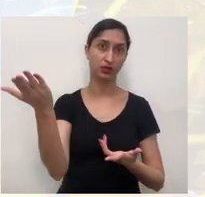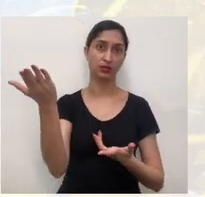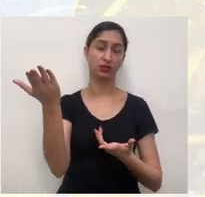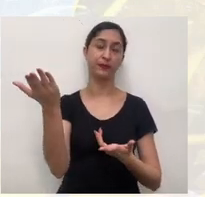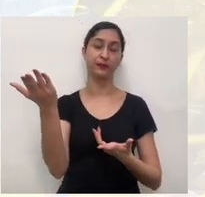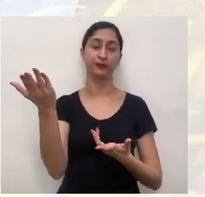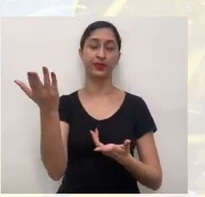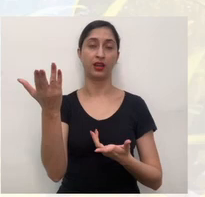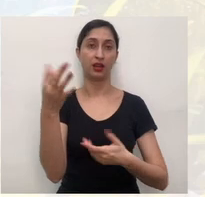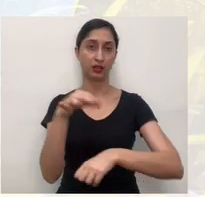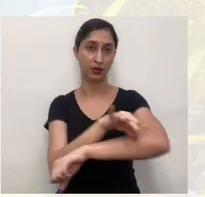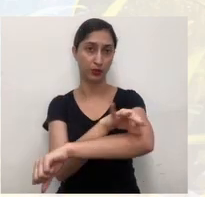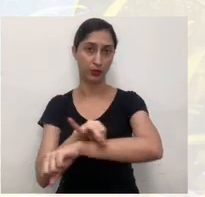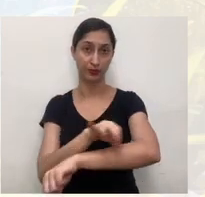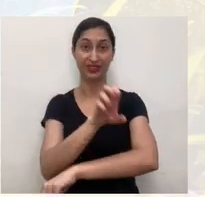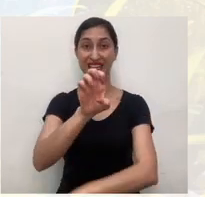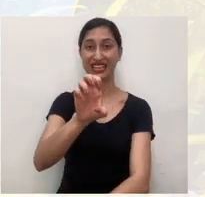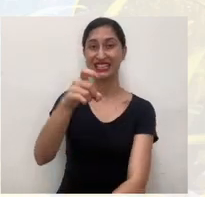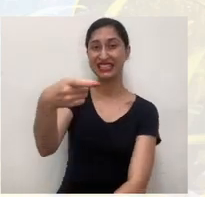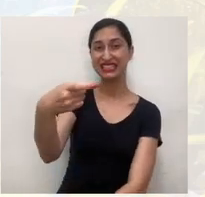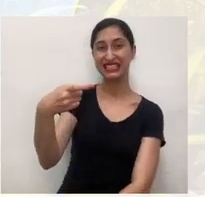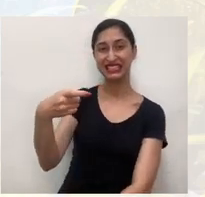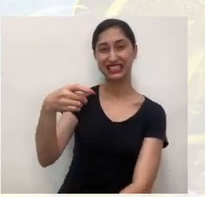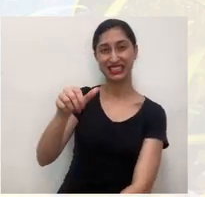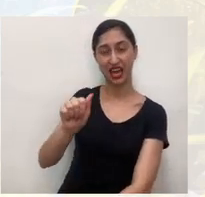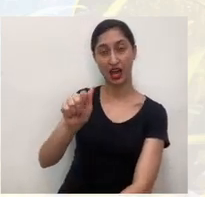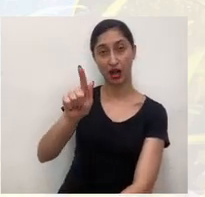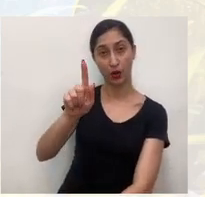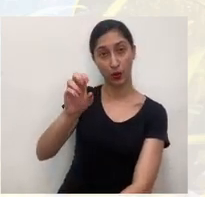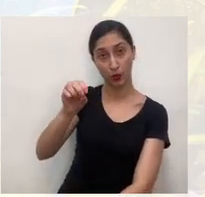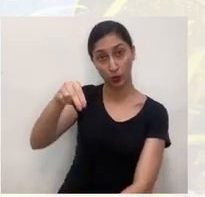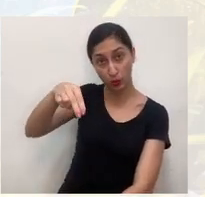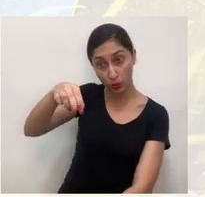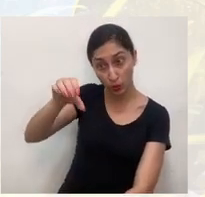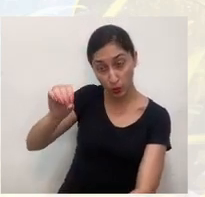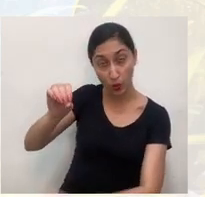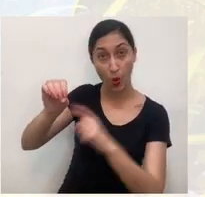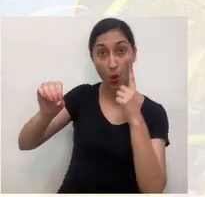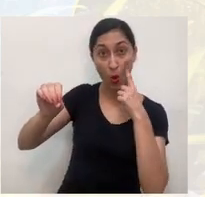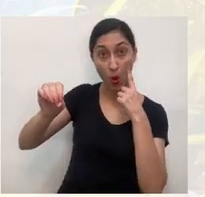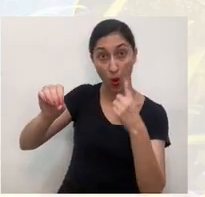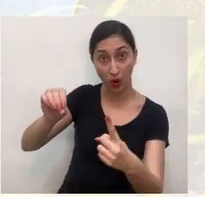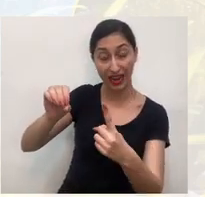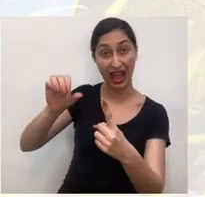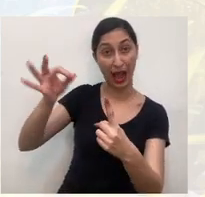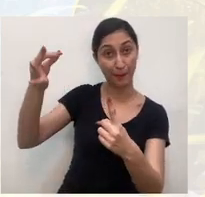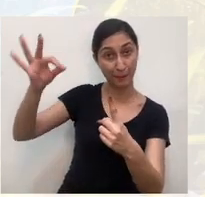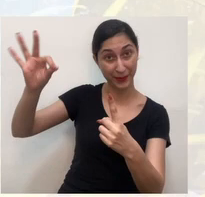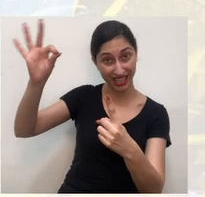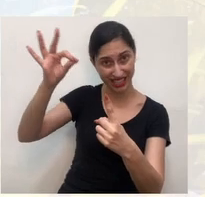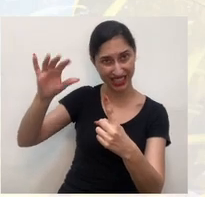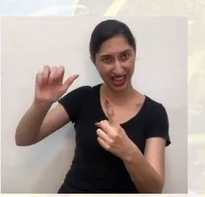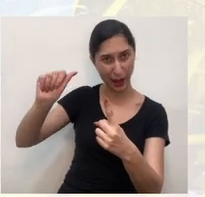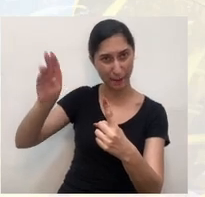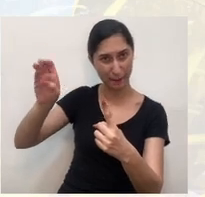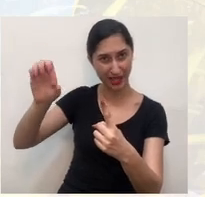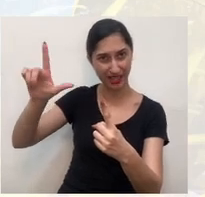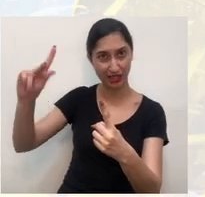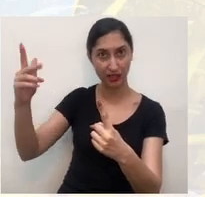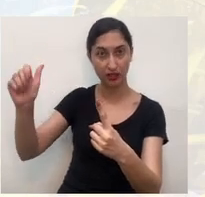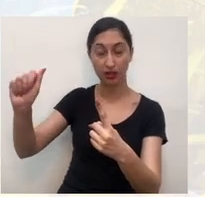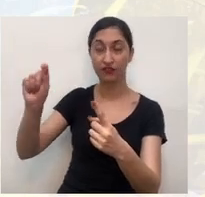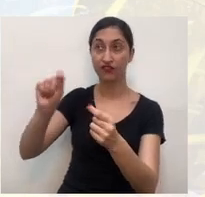os favos hexagonais, elas estão dando um aproveitamento ideal de área com a menor quantidade de